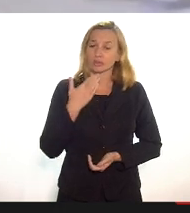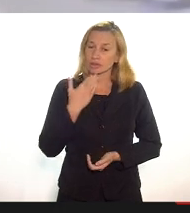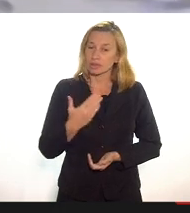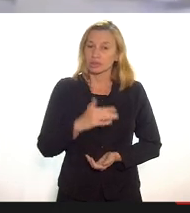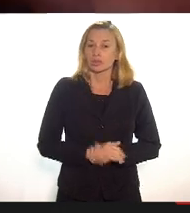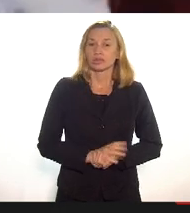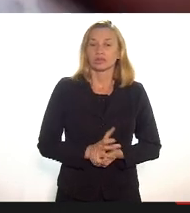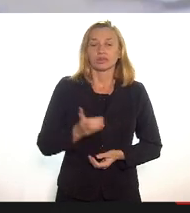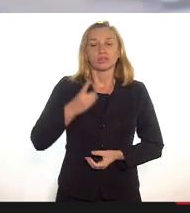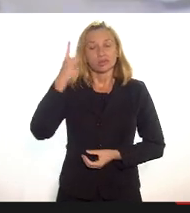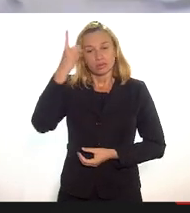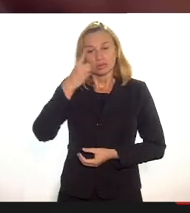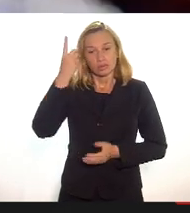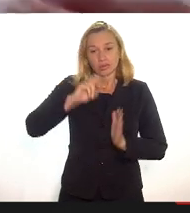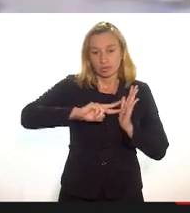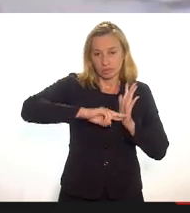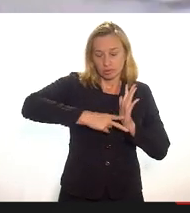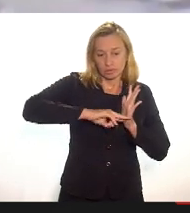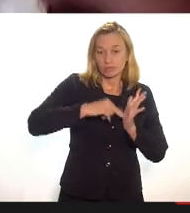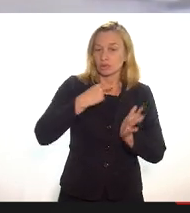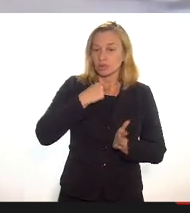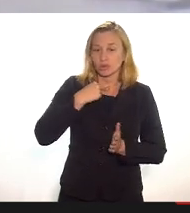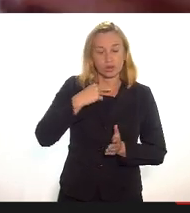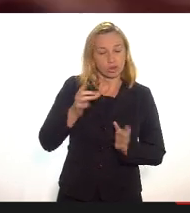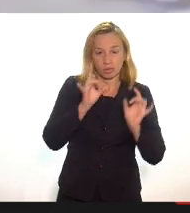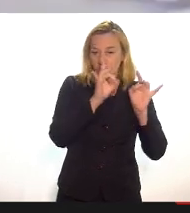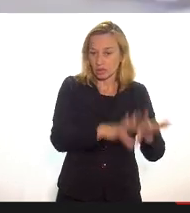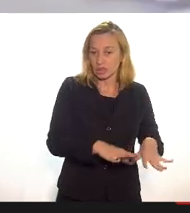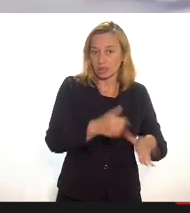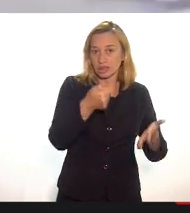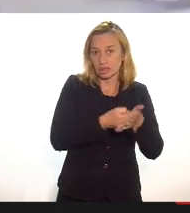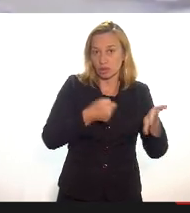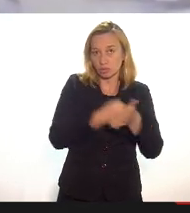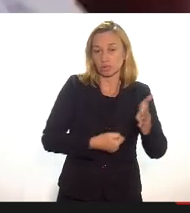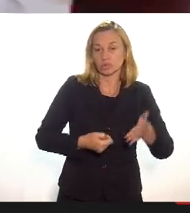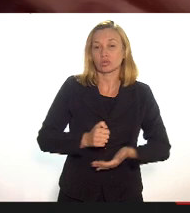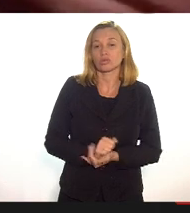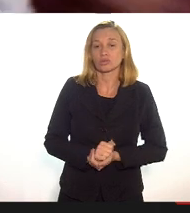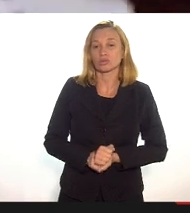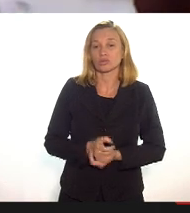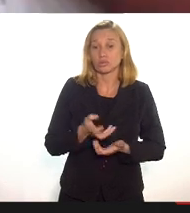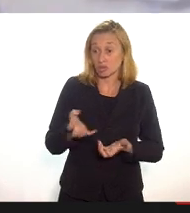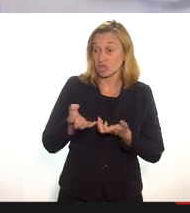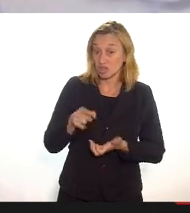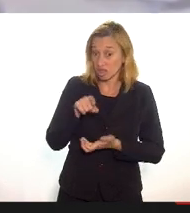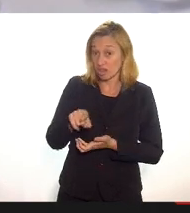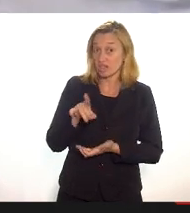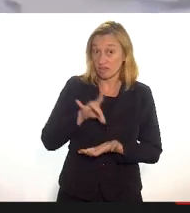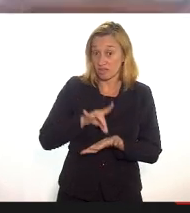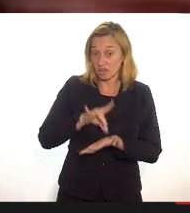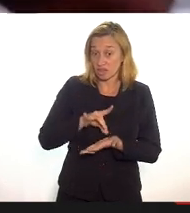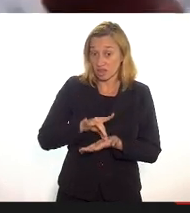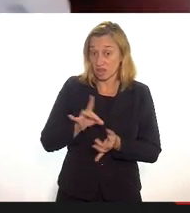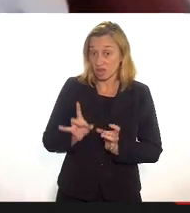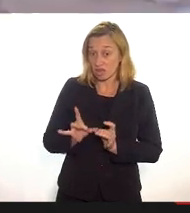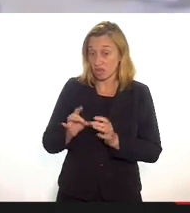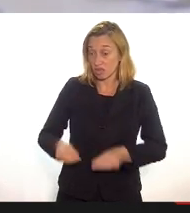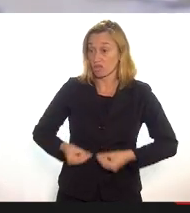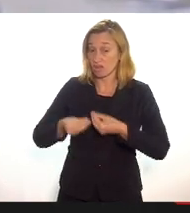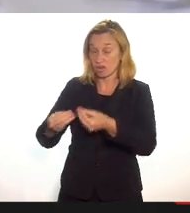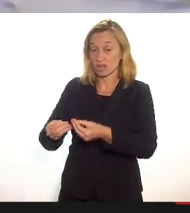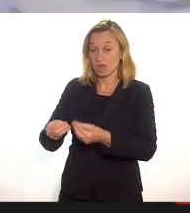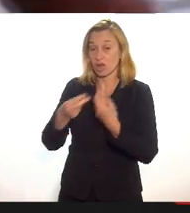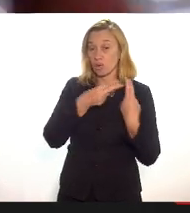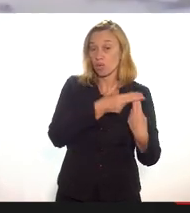parlamentares e aos sindicalistas. Nós não podemos abandonar essa luta, porque o que eles querem fazer, na verdade, é entregar o nosso